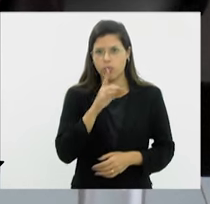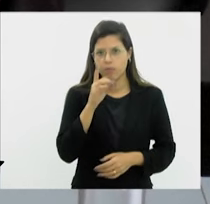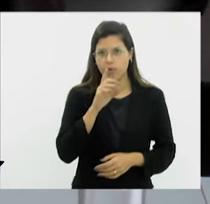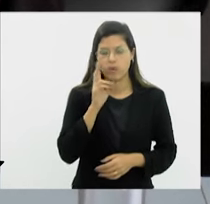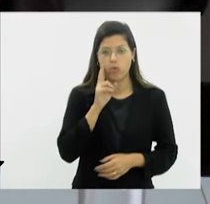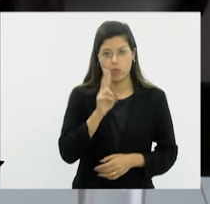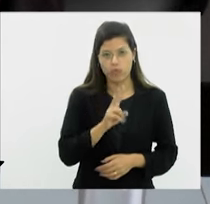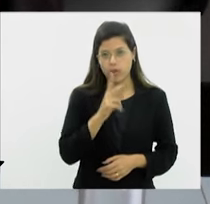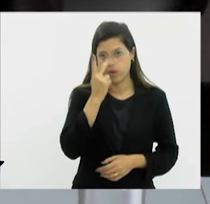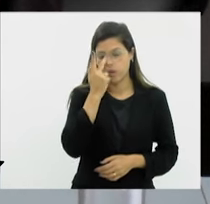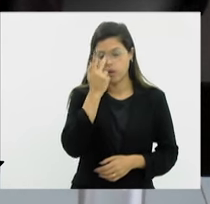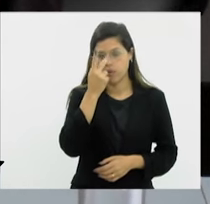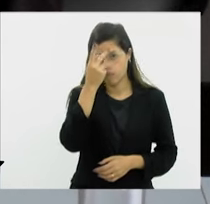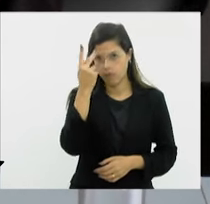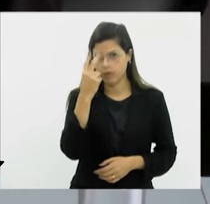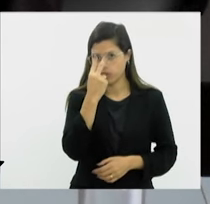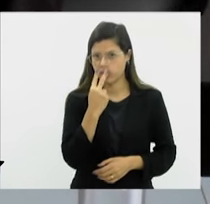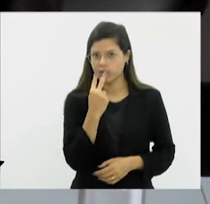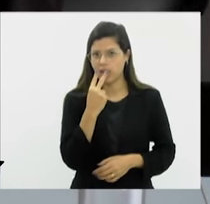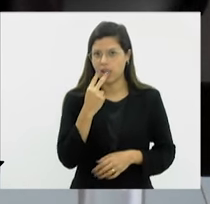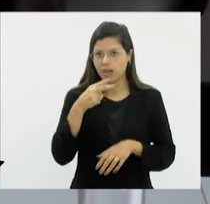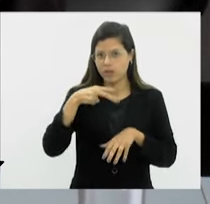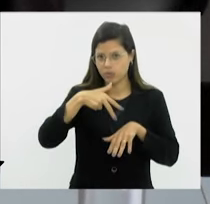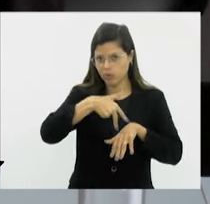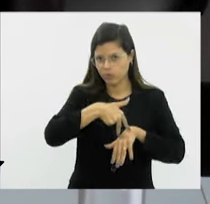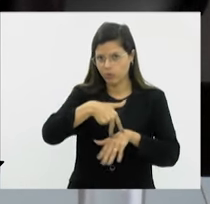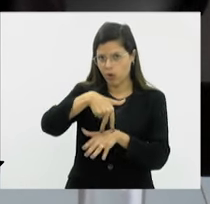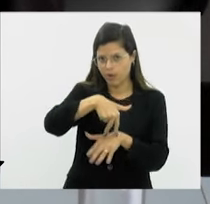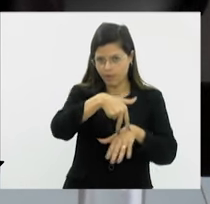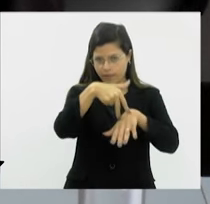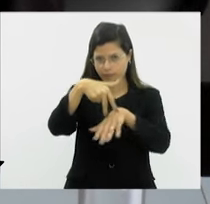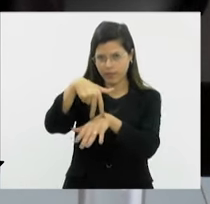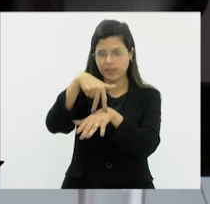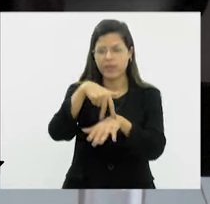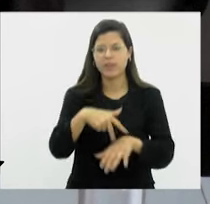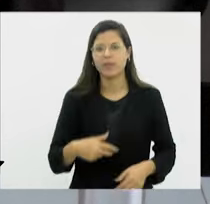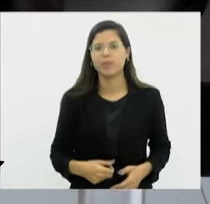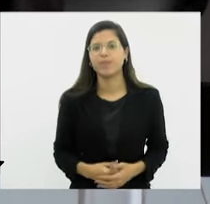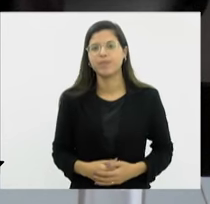cego do surf, que é... Né?